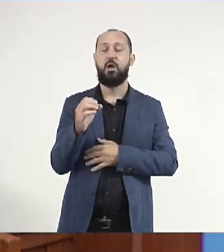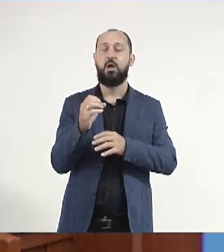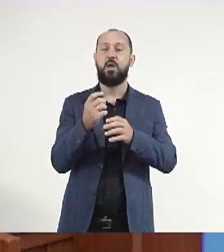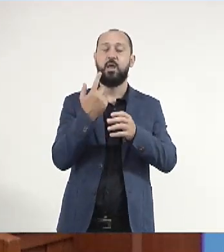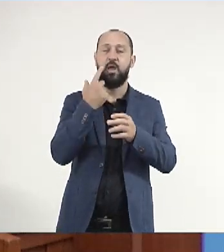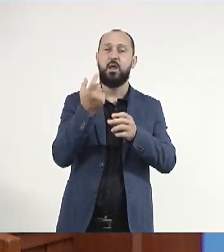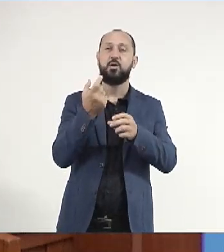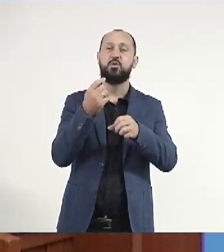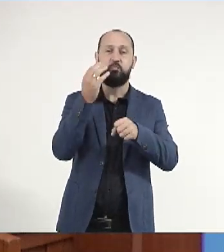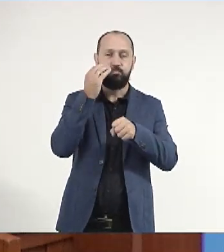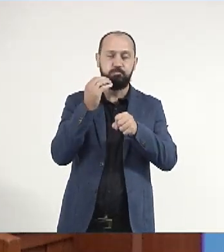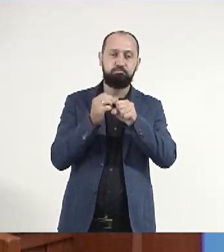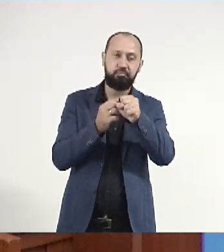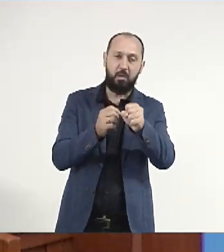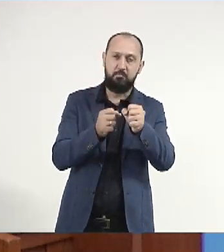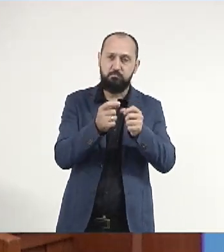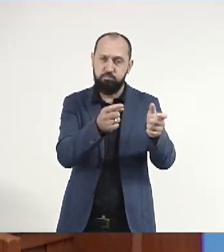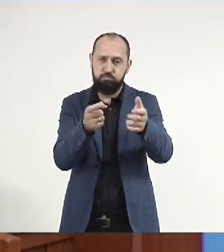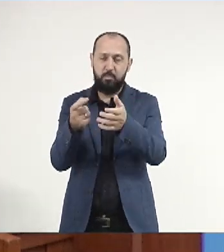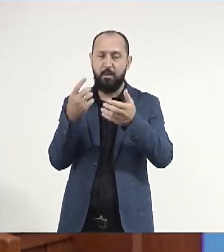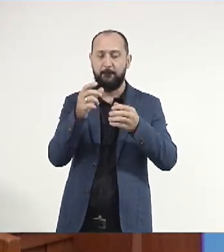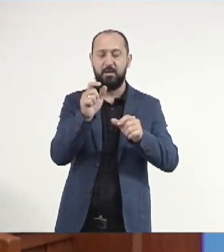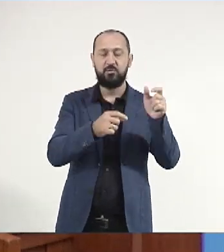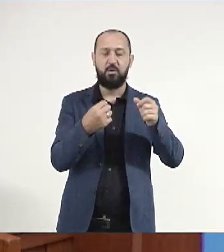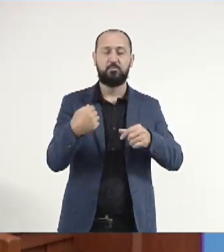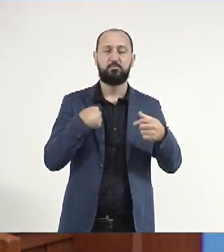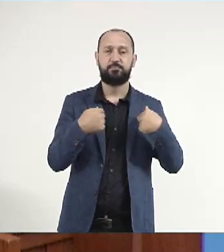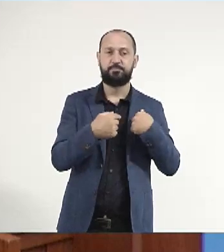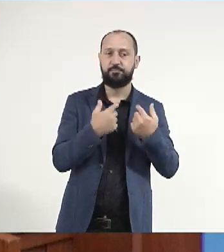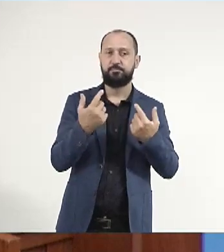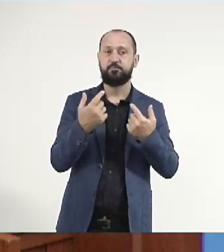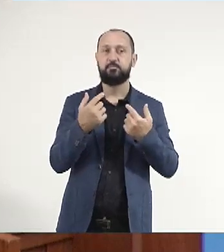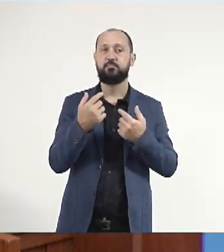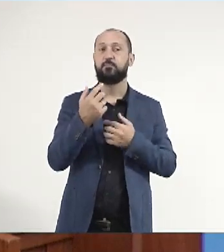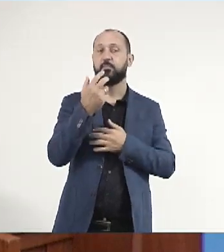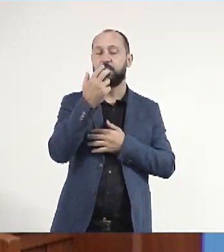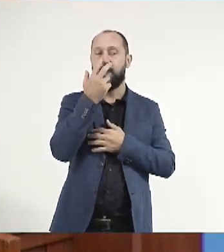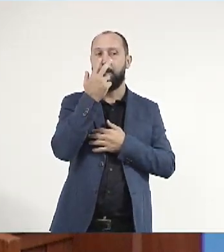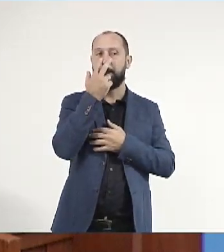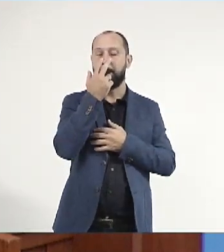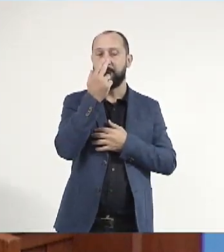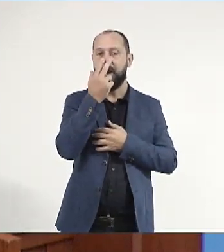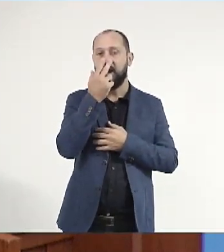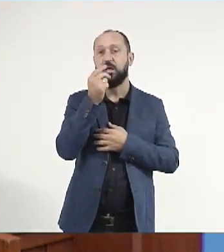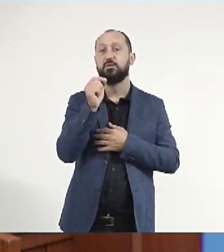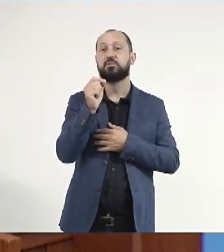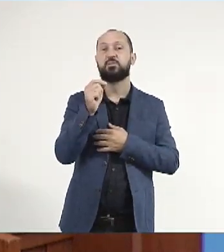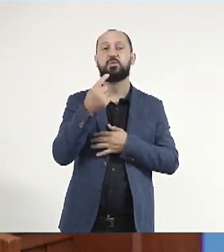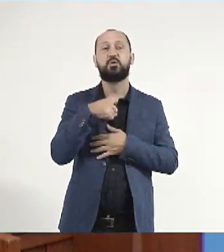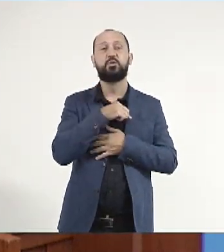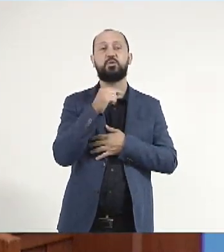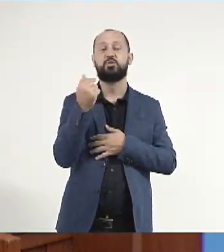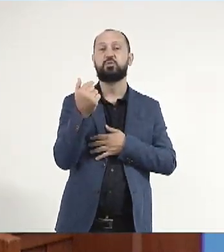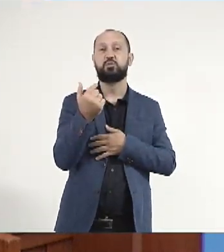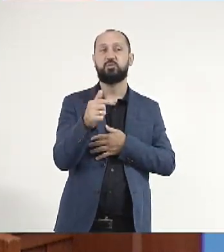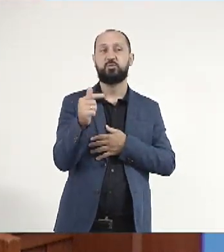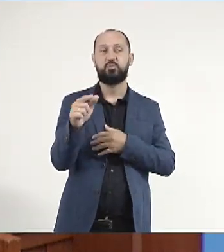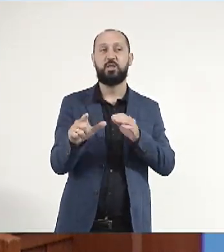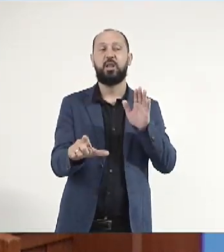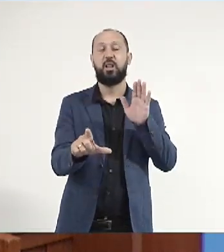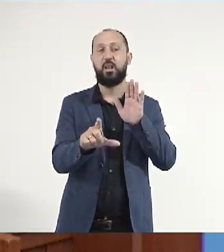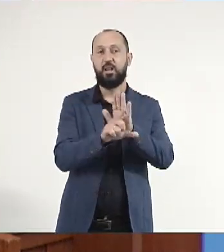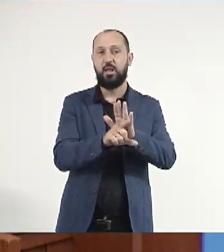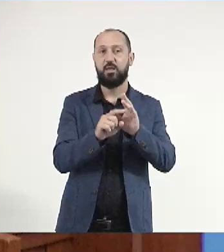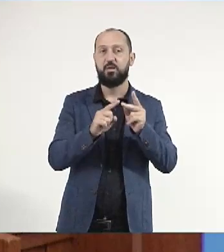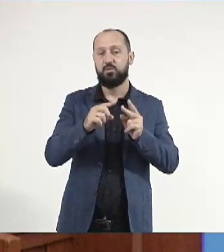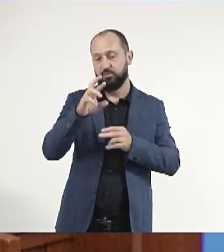borracha e tantas pessoas feridas. E isso parece que a gente não tem lei, não